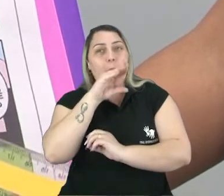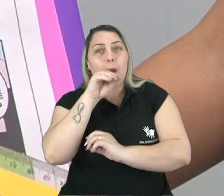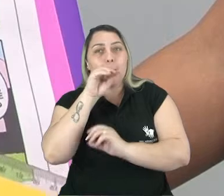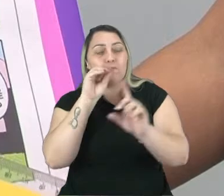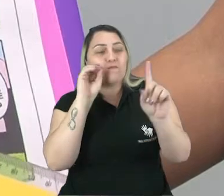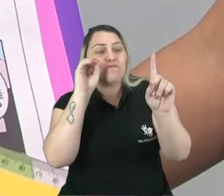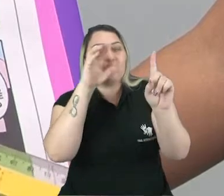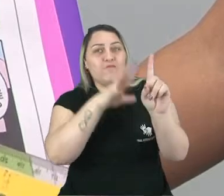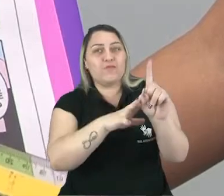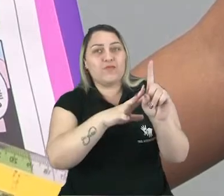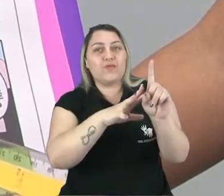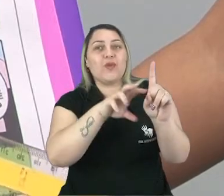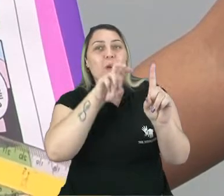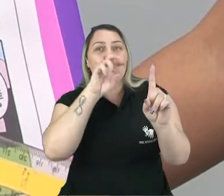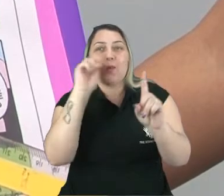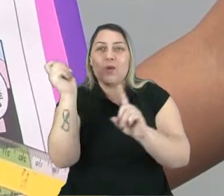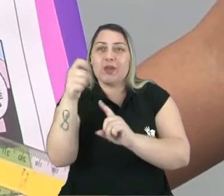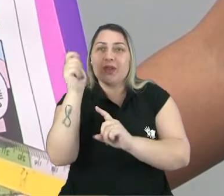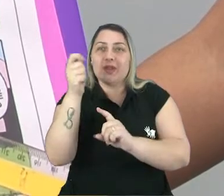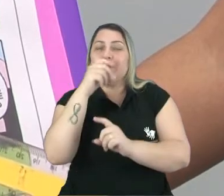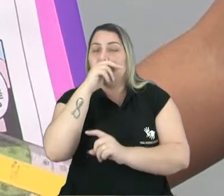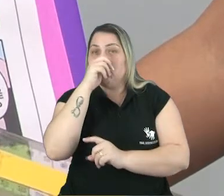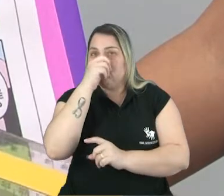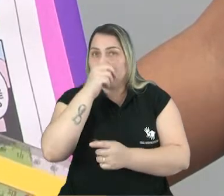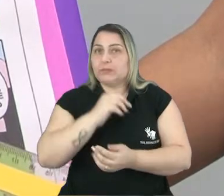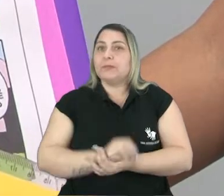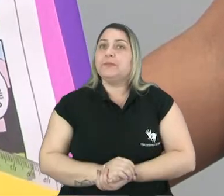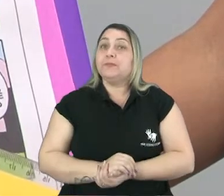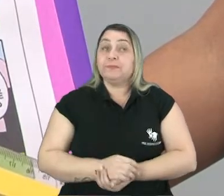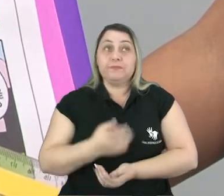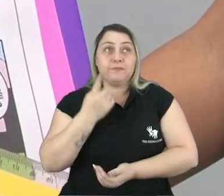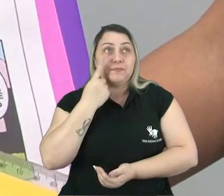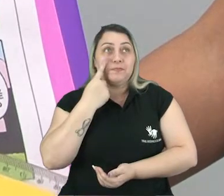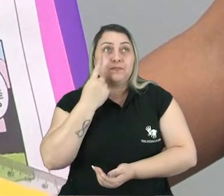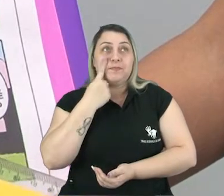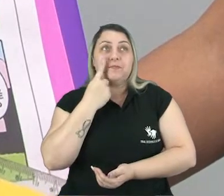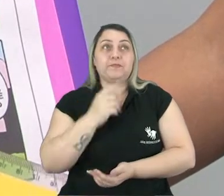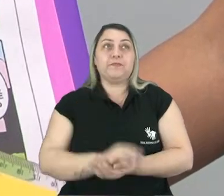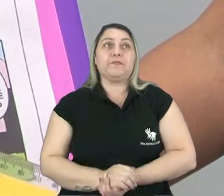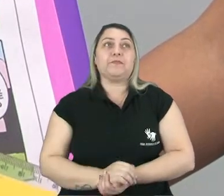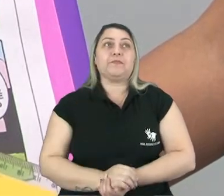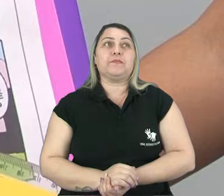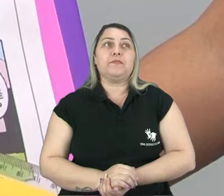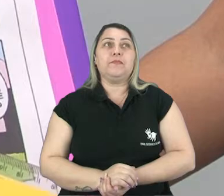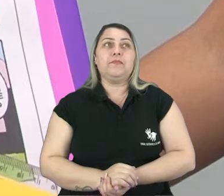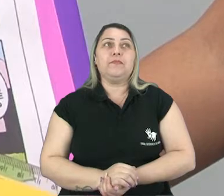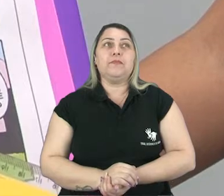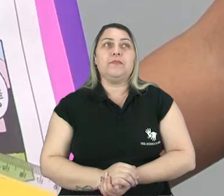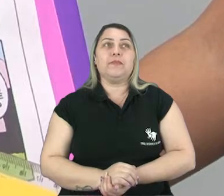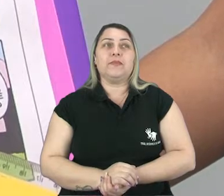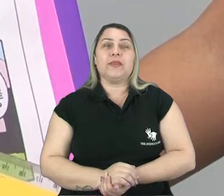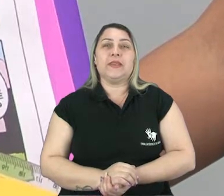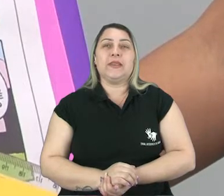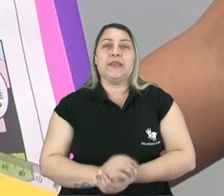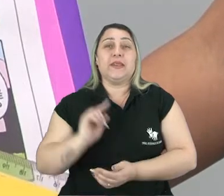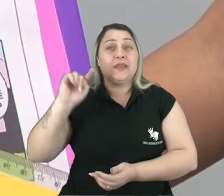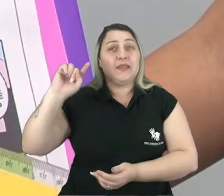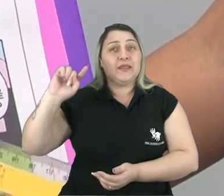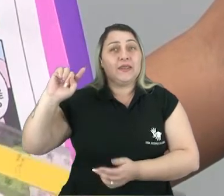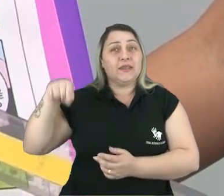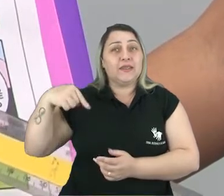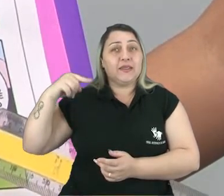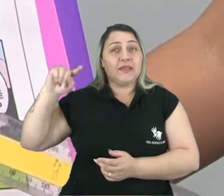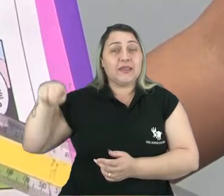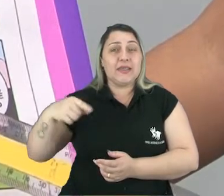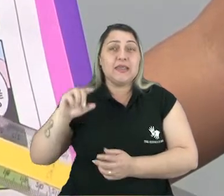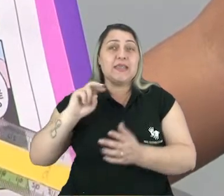todinho em cima do rosto da Mônica. Estão observando aqui esses pontinhos ao lado? Aqui